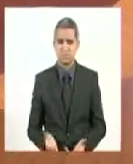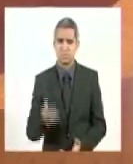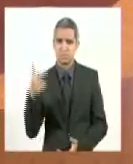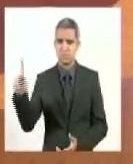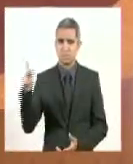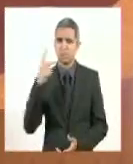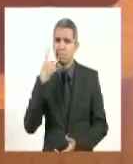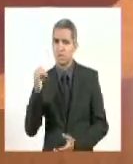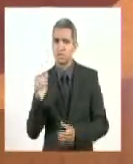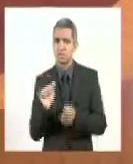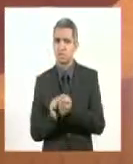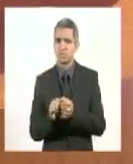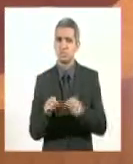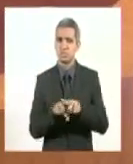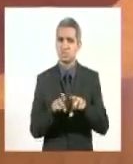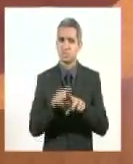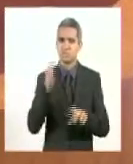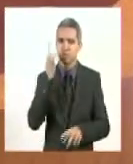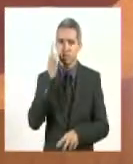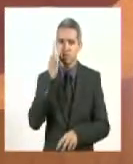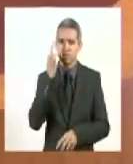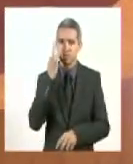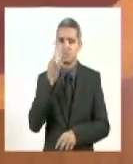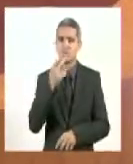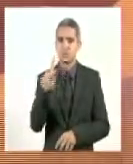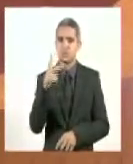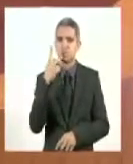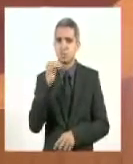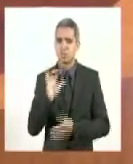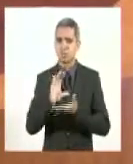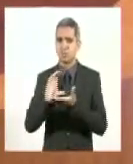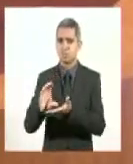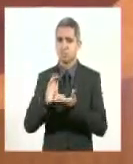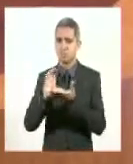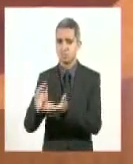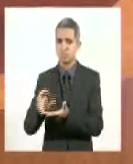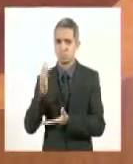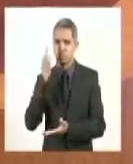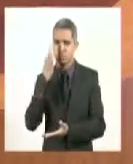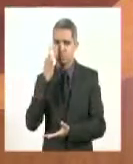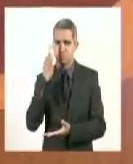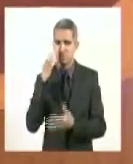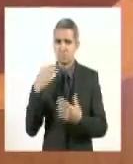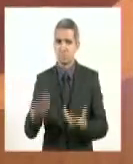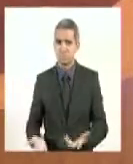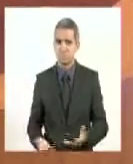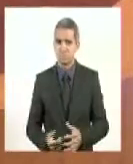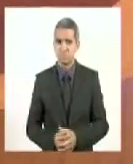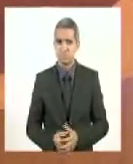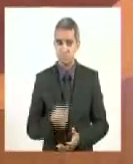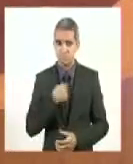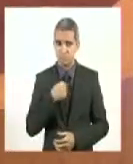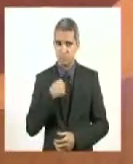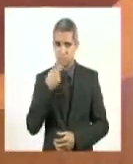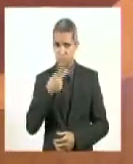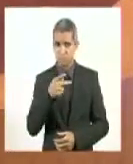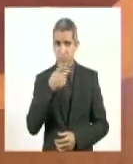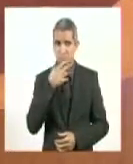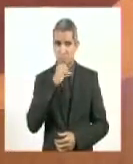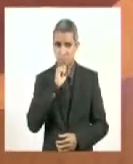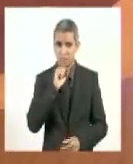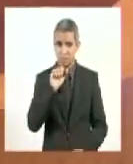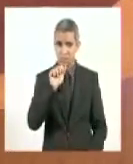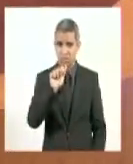Dino, financiador da campanha de Flávio Dino. Quem chama seu pai de agiota não sou eu, mas o